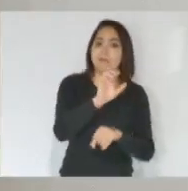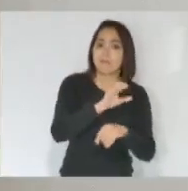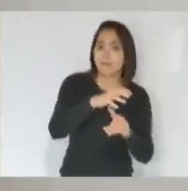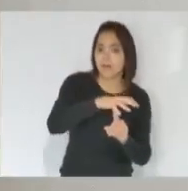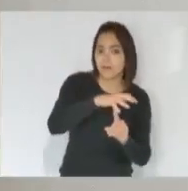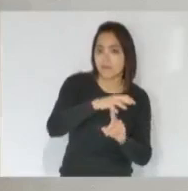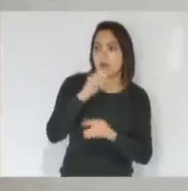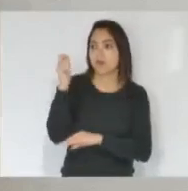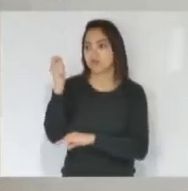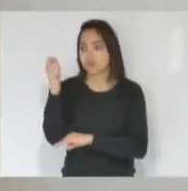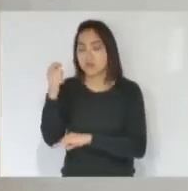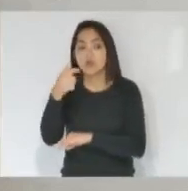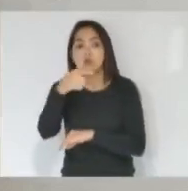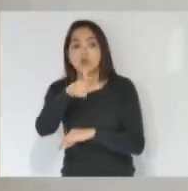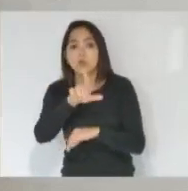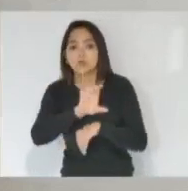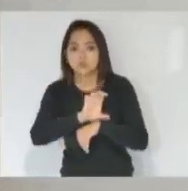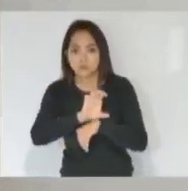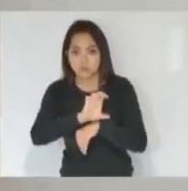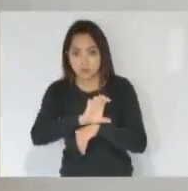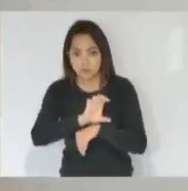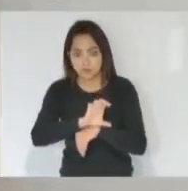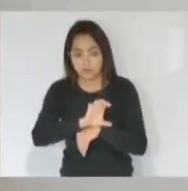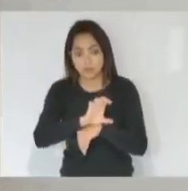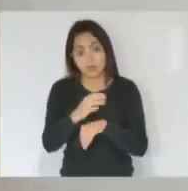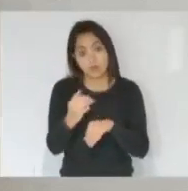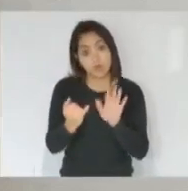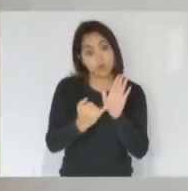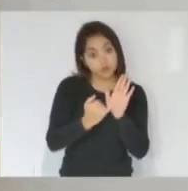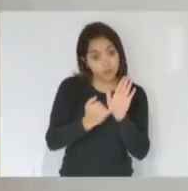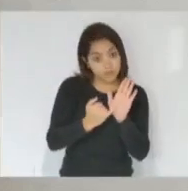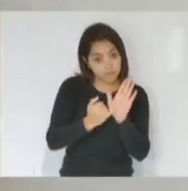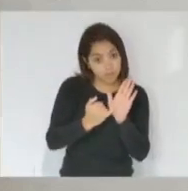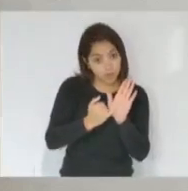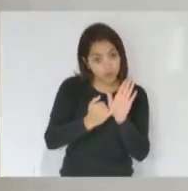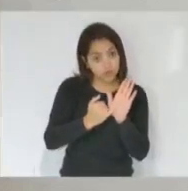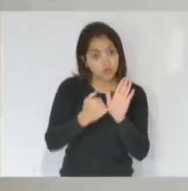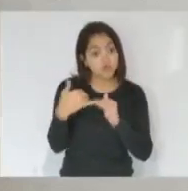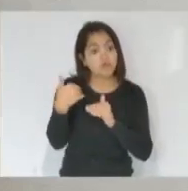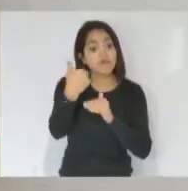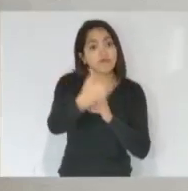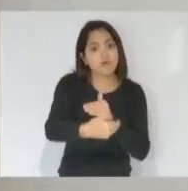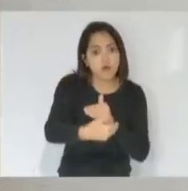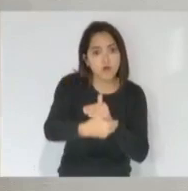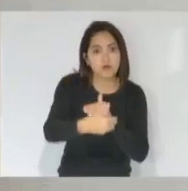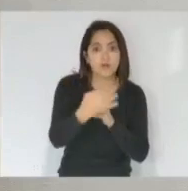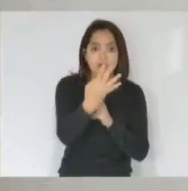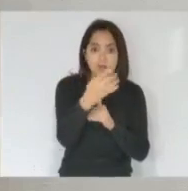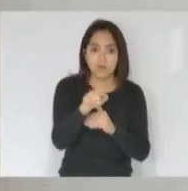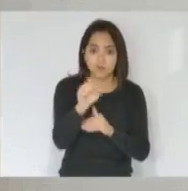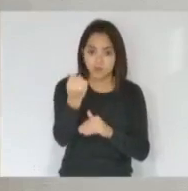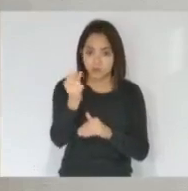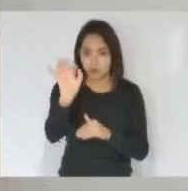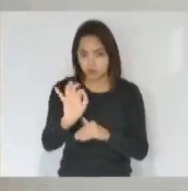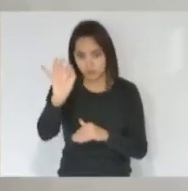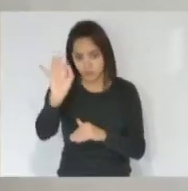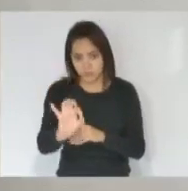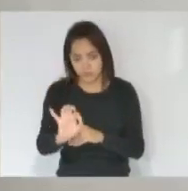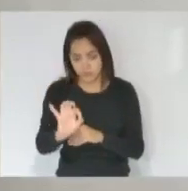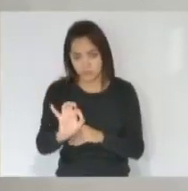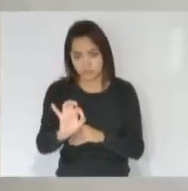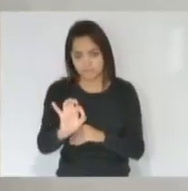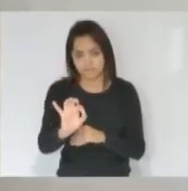em outros estados, onde o imposto para fora do estado é 4,8%.